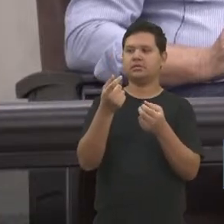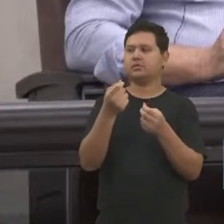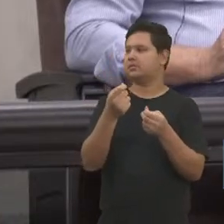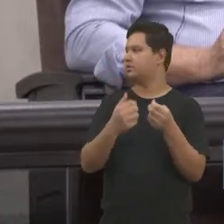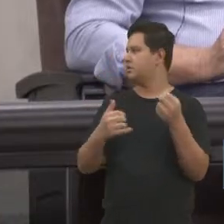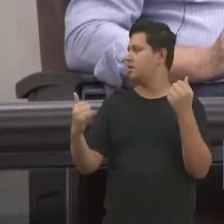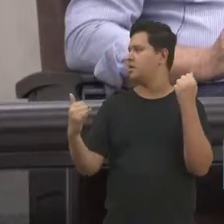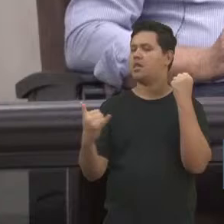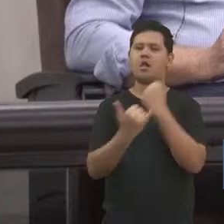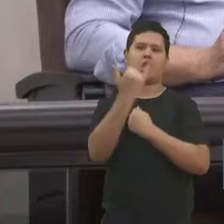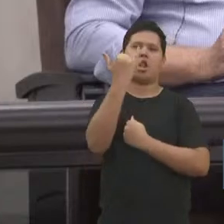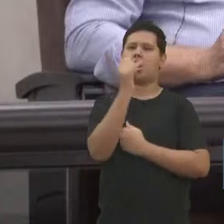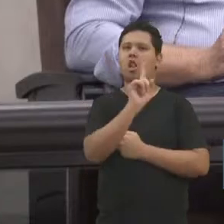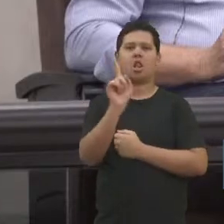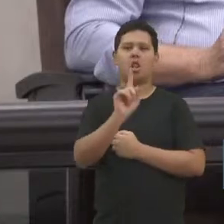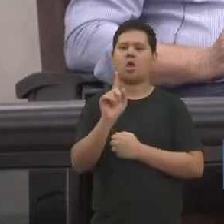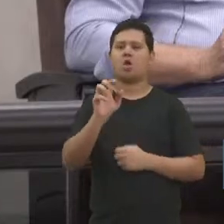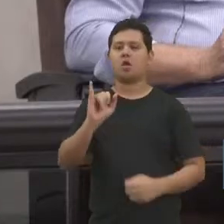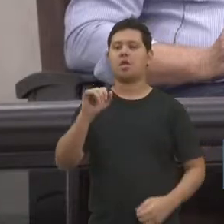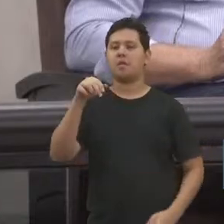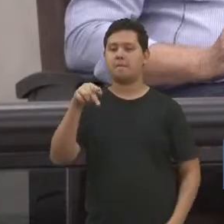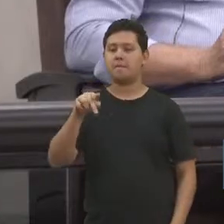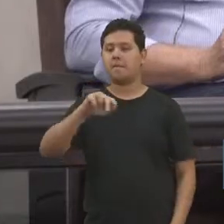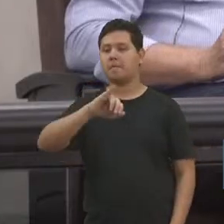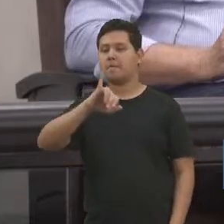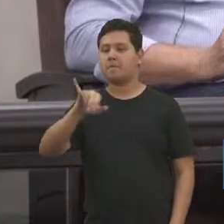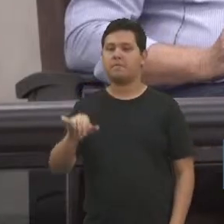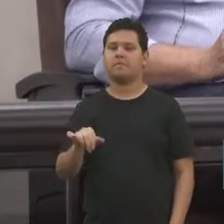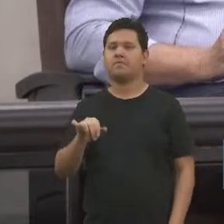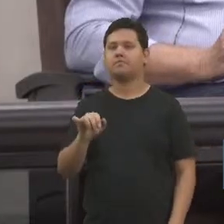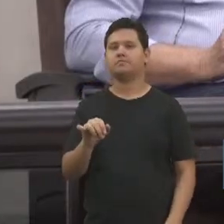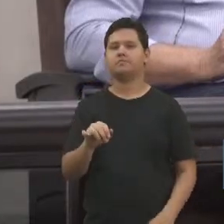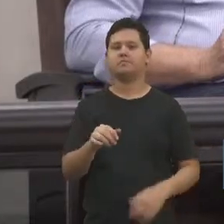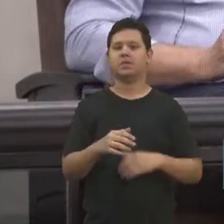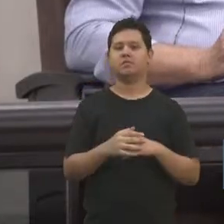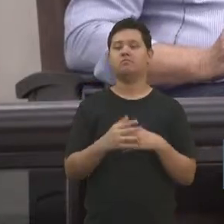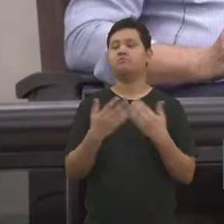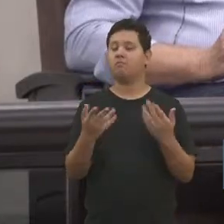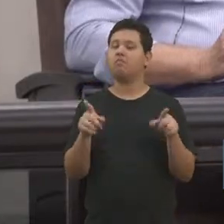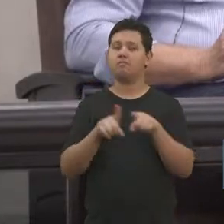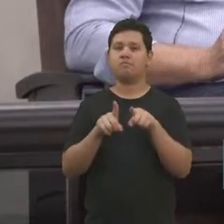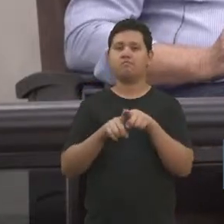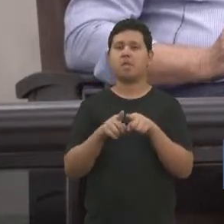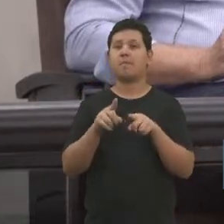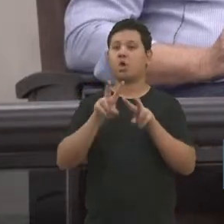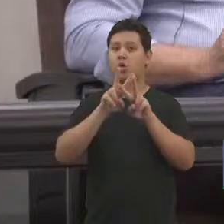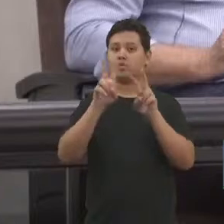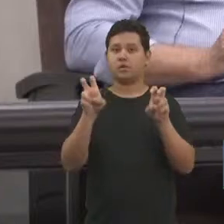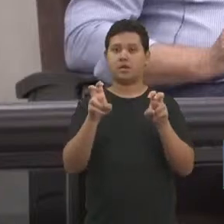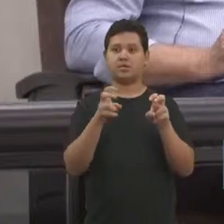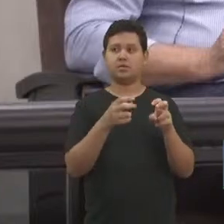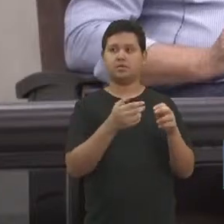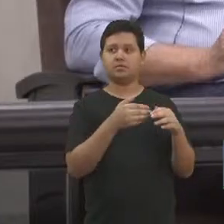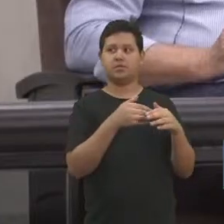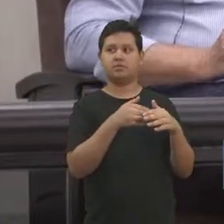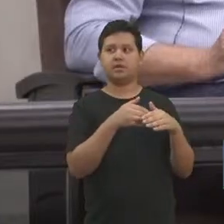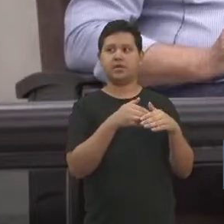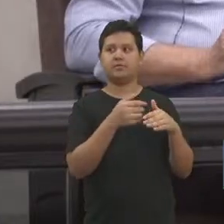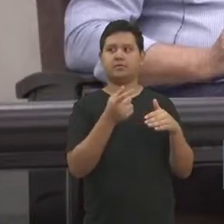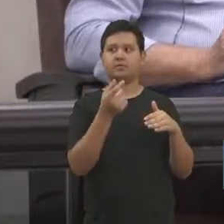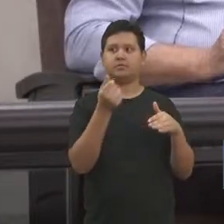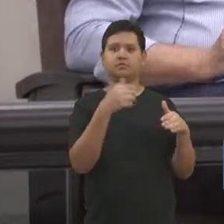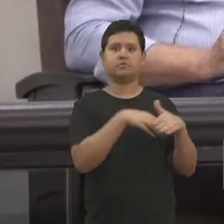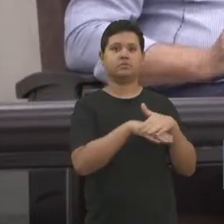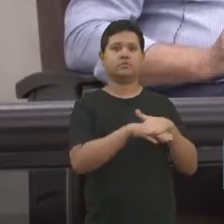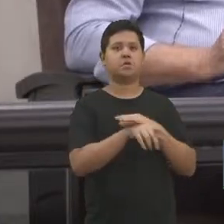aceitar o IPMJ ser usado como caixa da administração. E por falar em caixa, né, aqui no relatório mostra